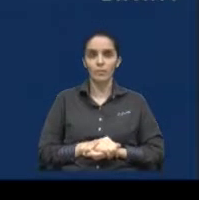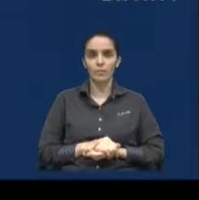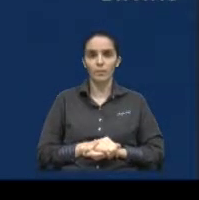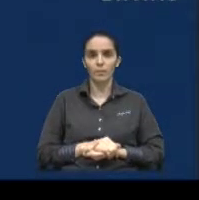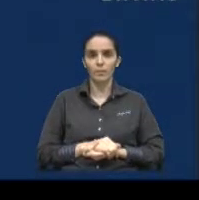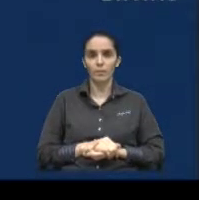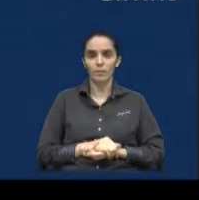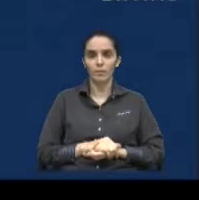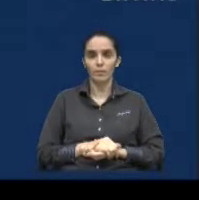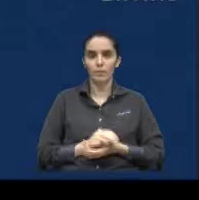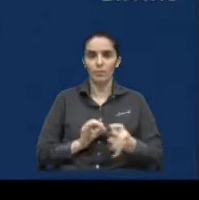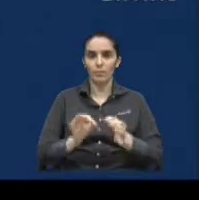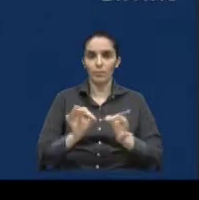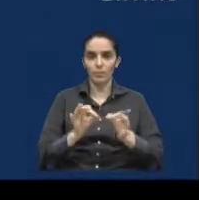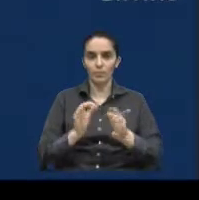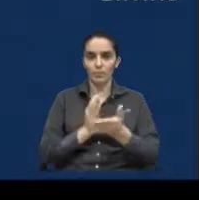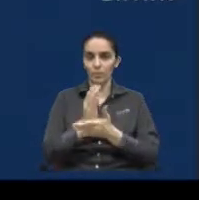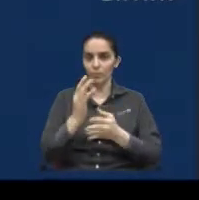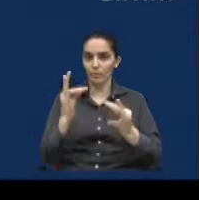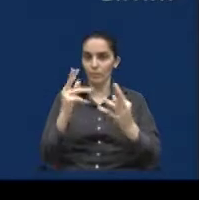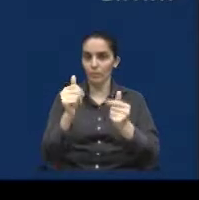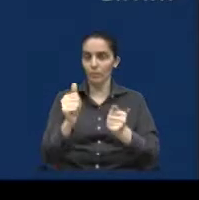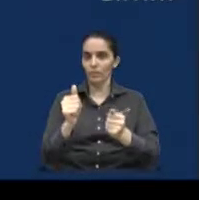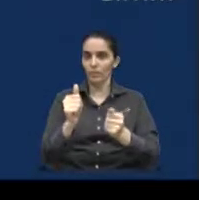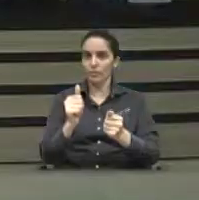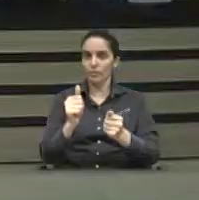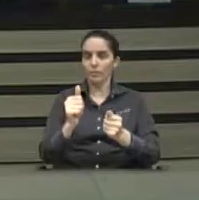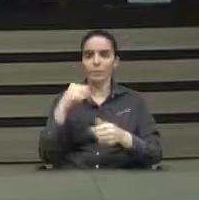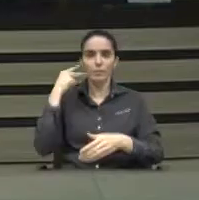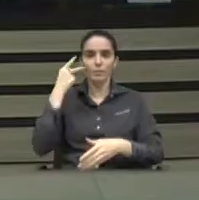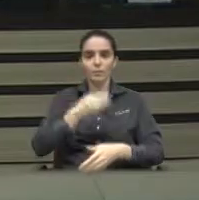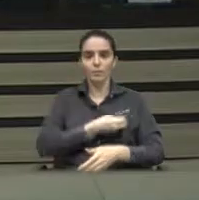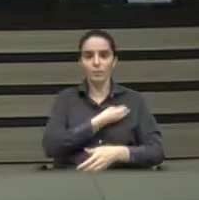O projeto foi aprovado por todos os vereadores presentes no plenário, projeto